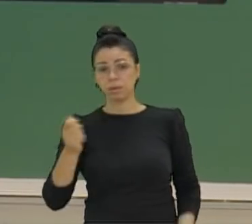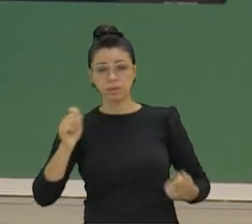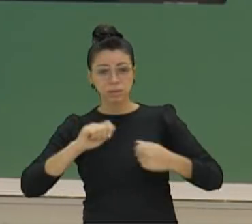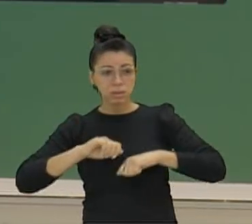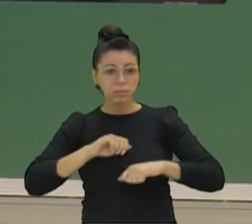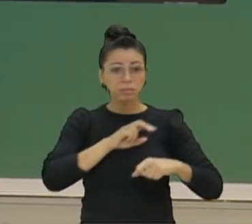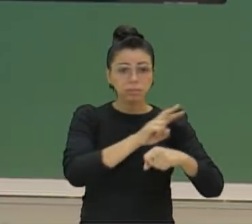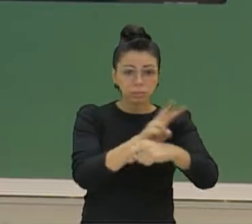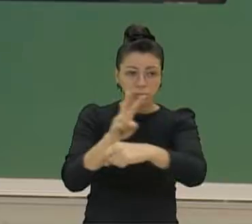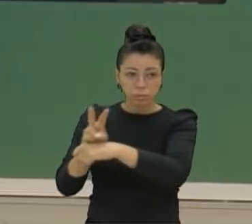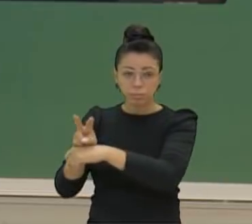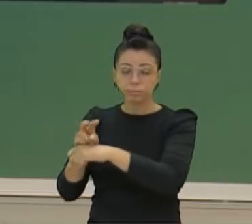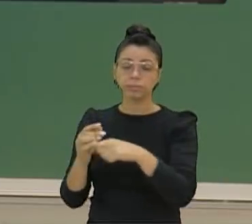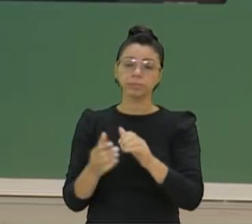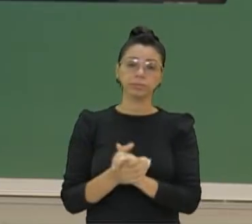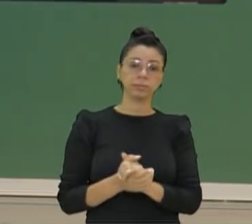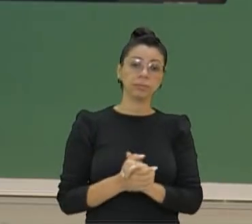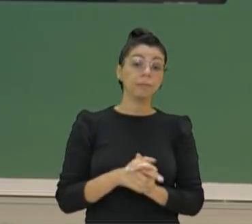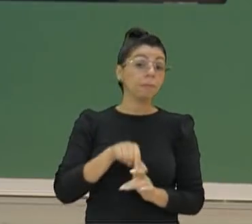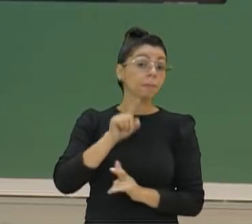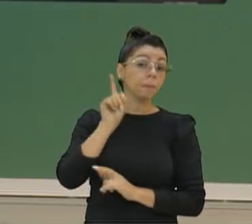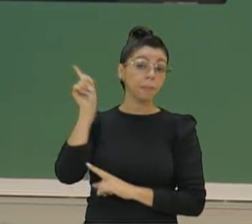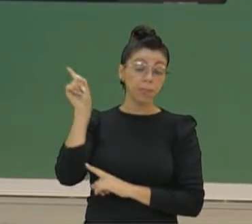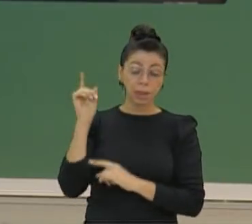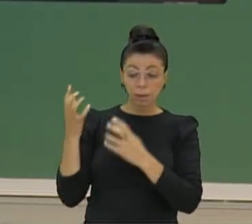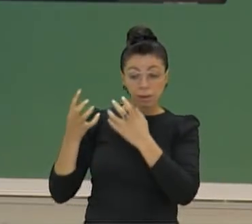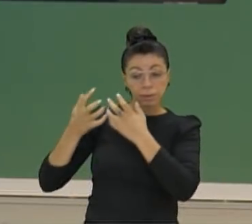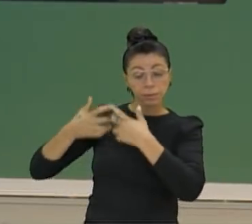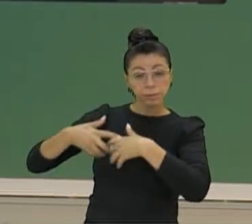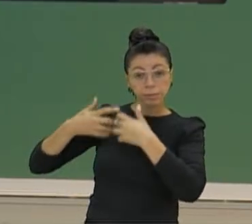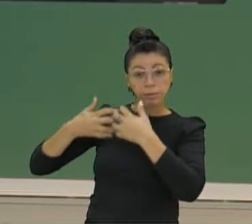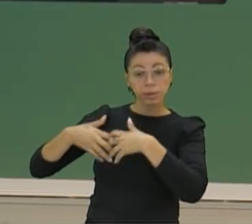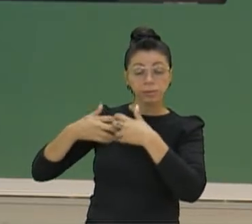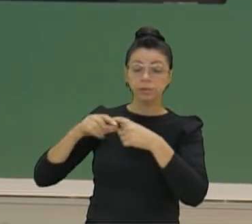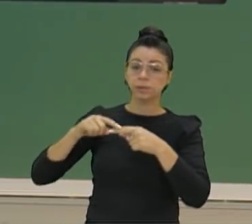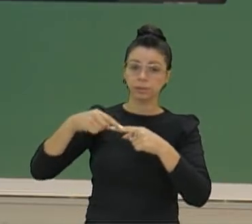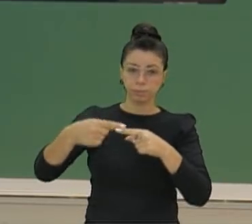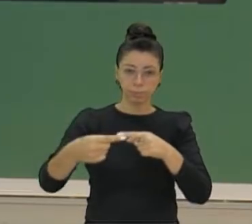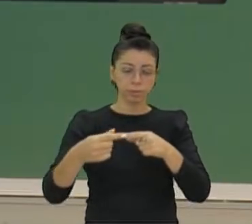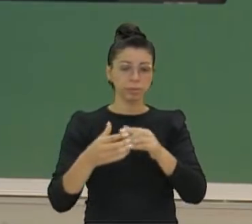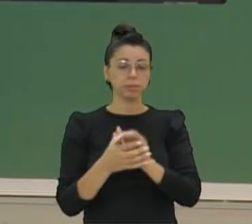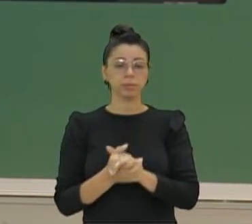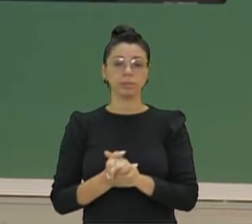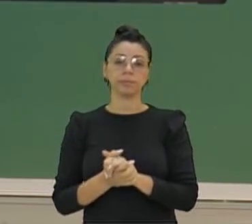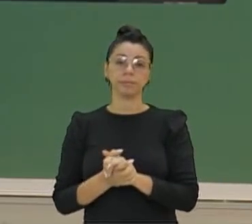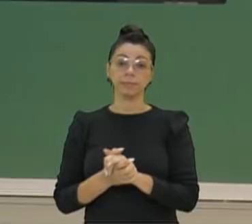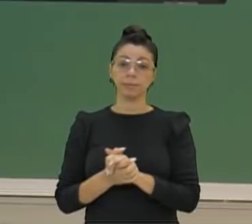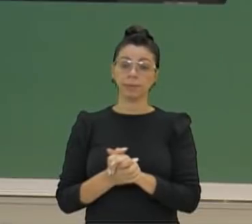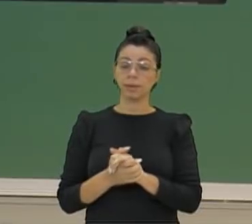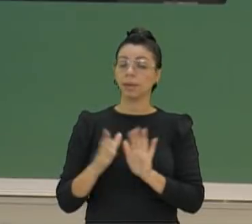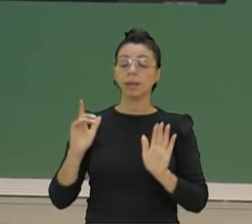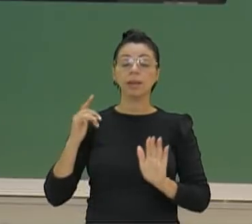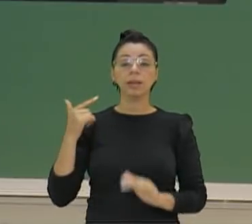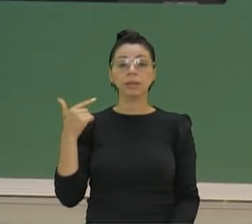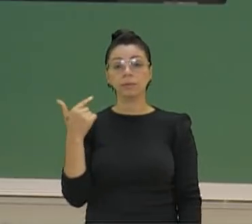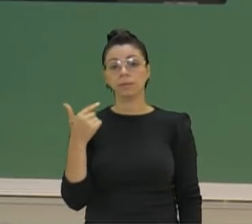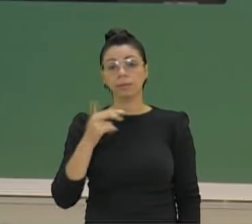esses cuidados. Agora, só aqui para você refletir depois aí, tá? Isso aqui não é uma tarefa, mas